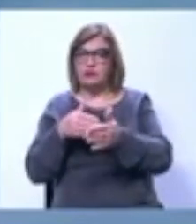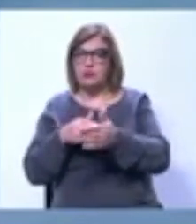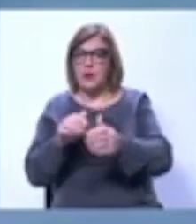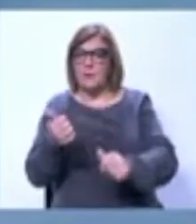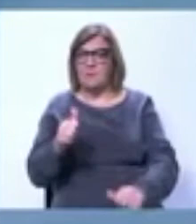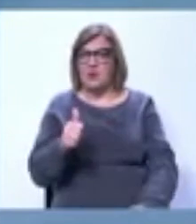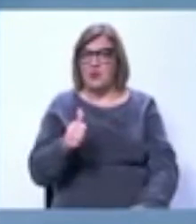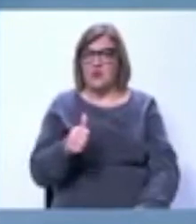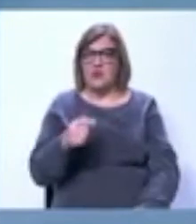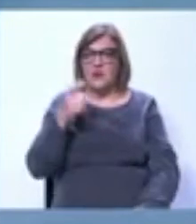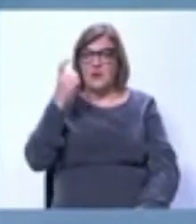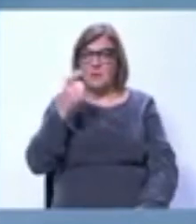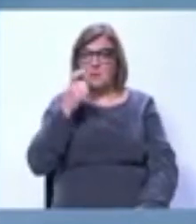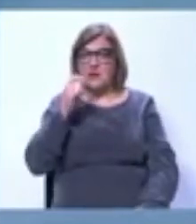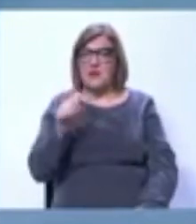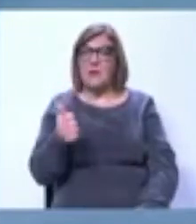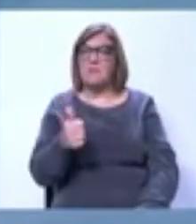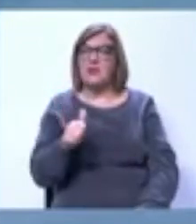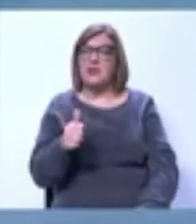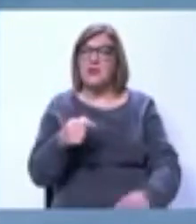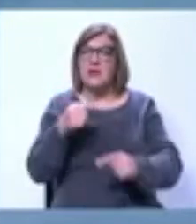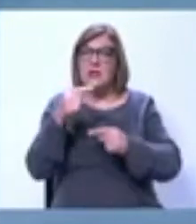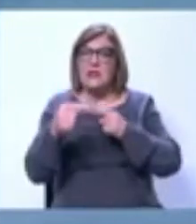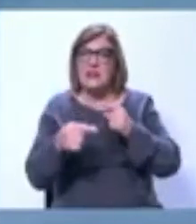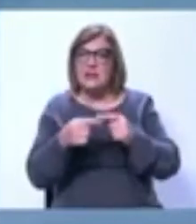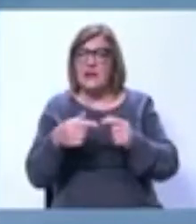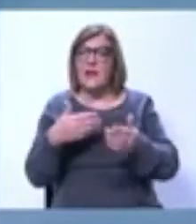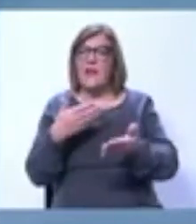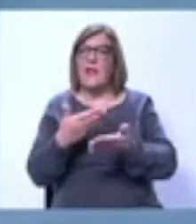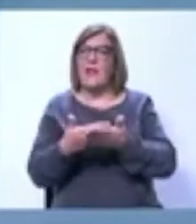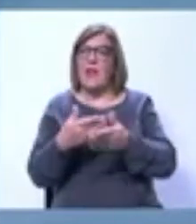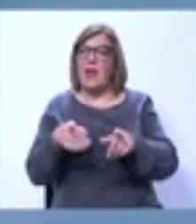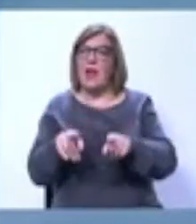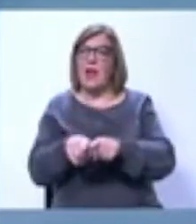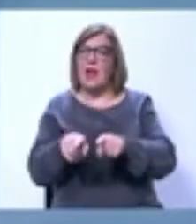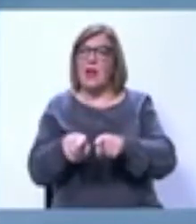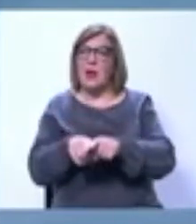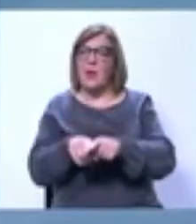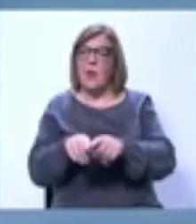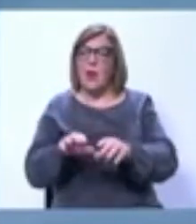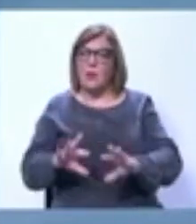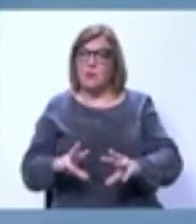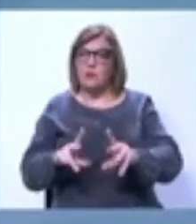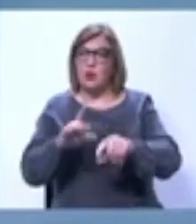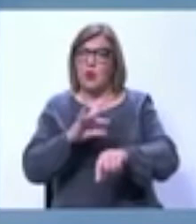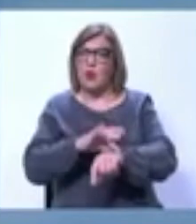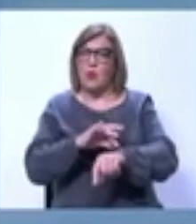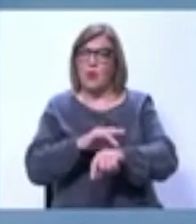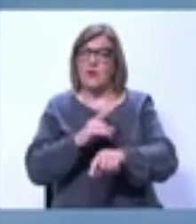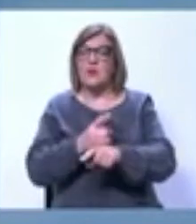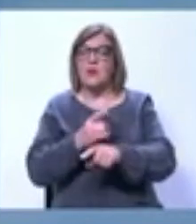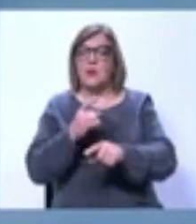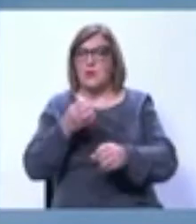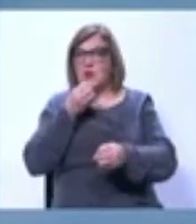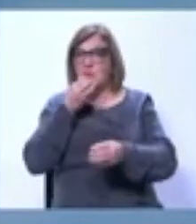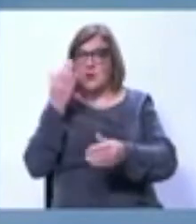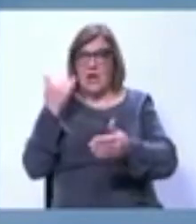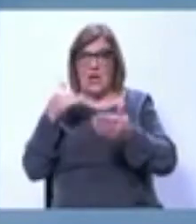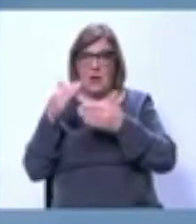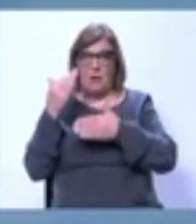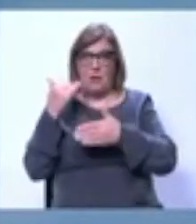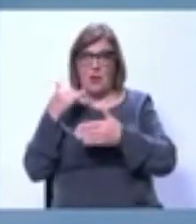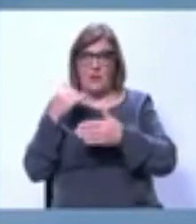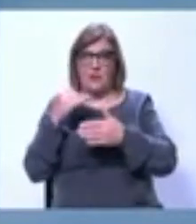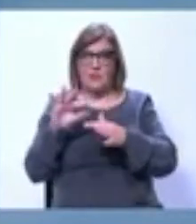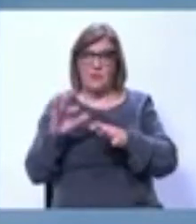bloquear a menstruação Porque pensa-se que as minhas true o dicas podem ter um papel relevante na evolução da doença placa um mecanismo que explica aí a